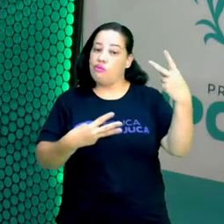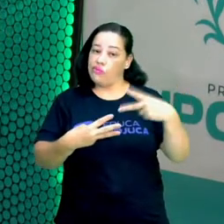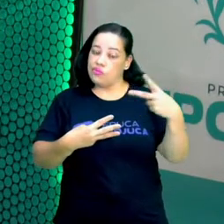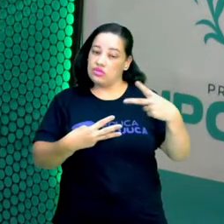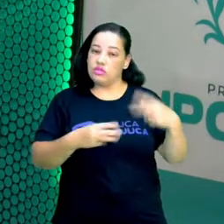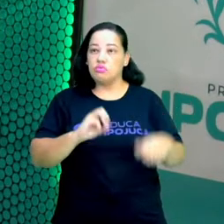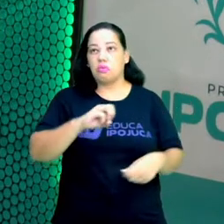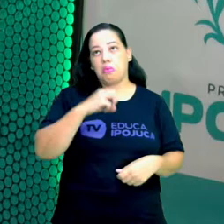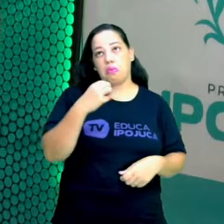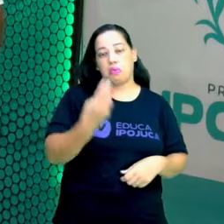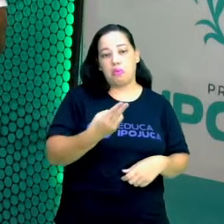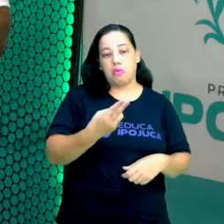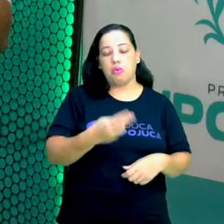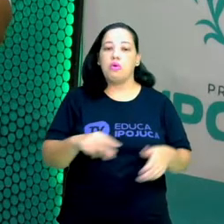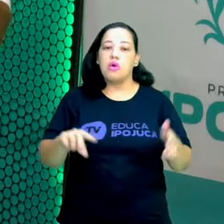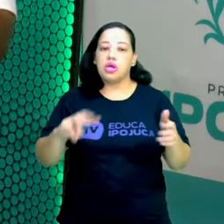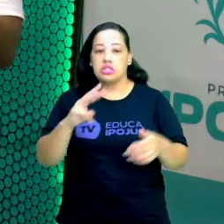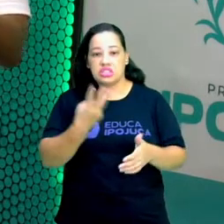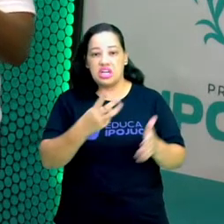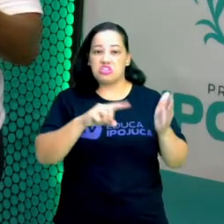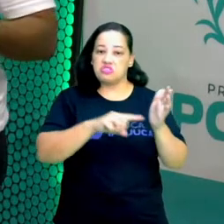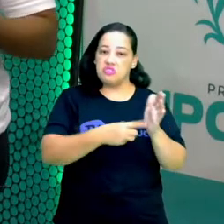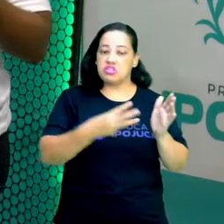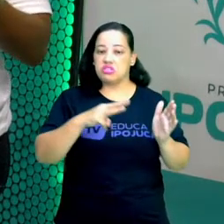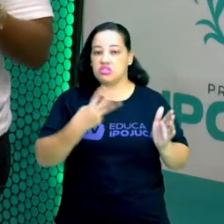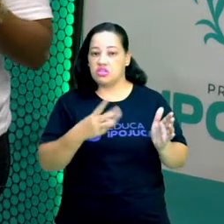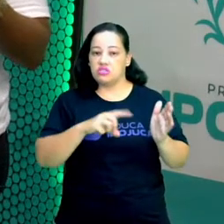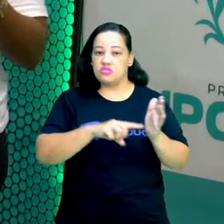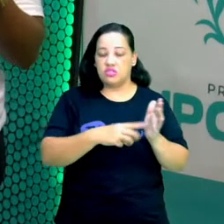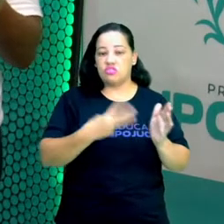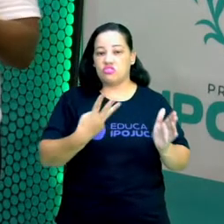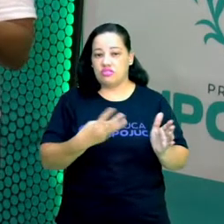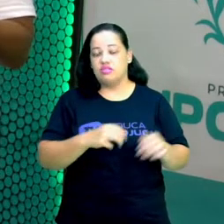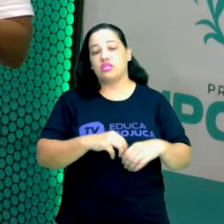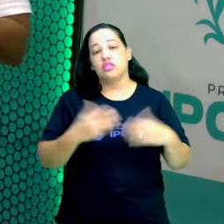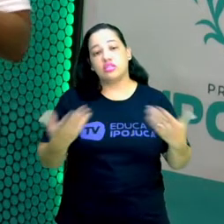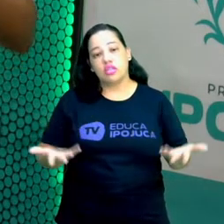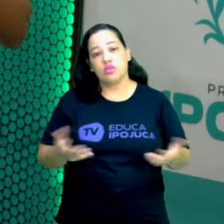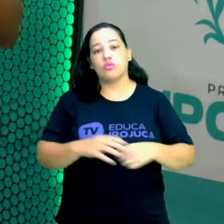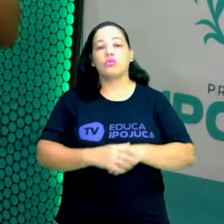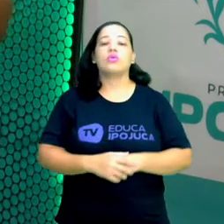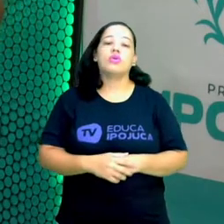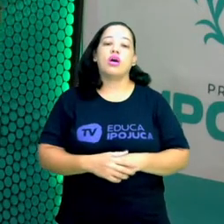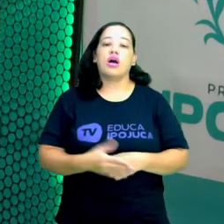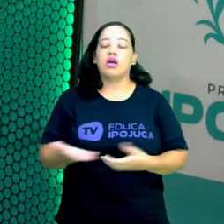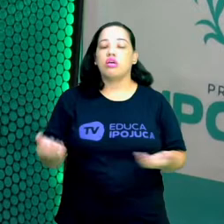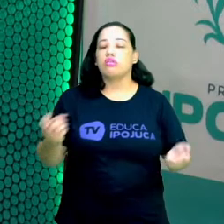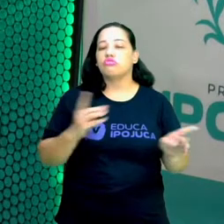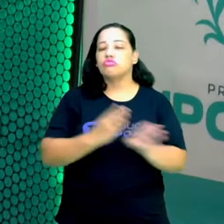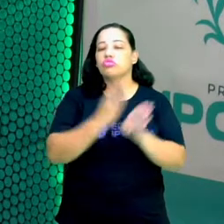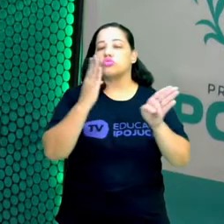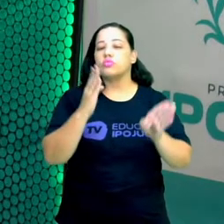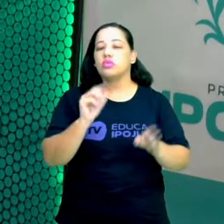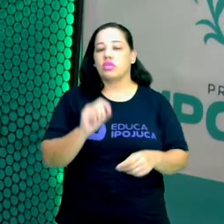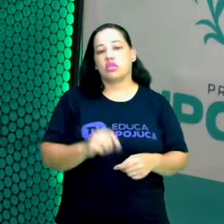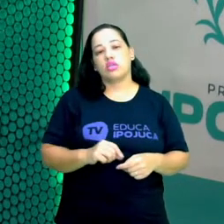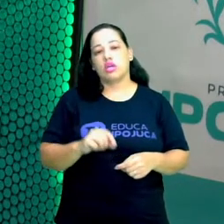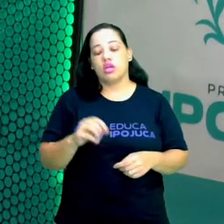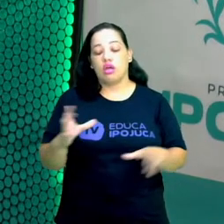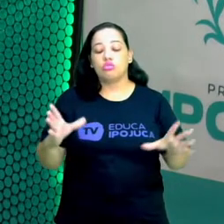vezes 3. Com isso, eu já descobri que a área desse quadrado é 9